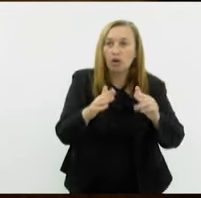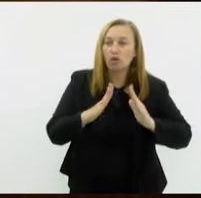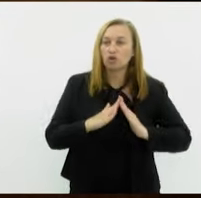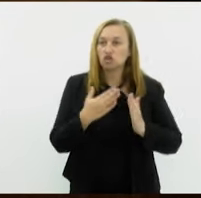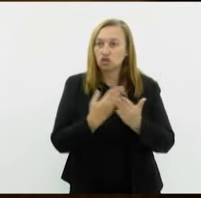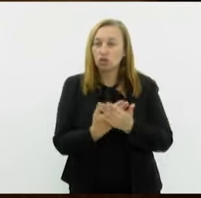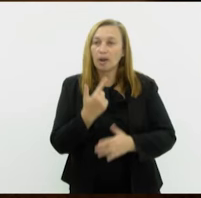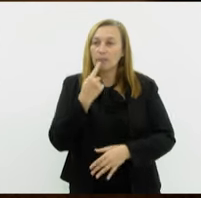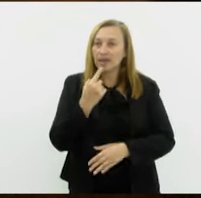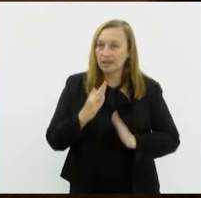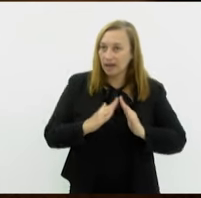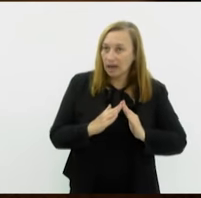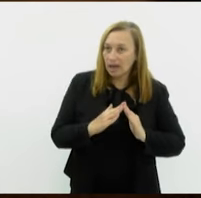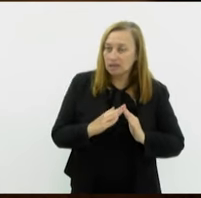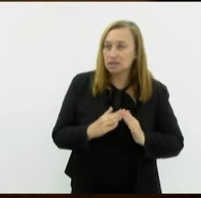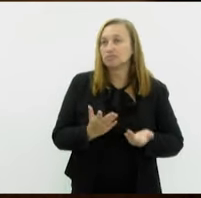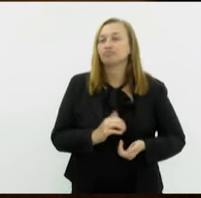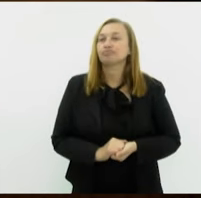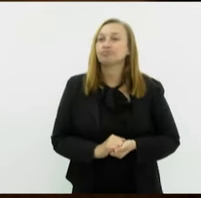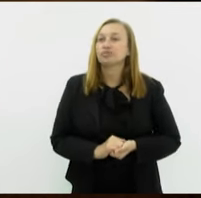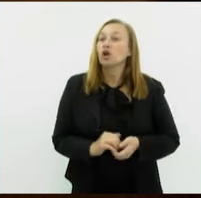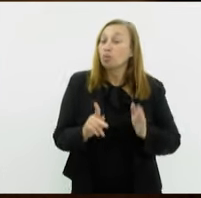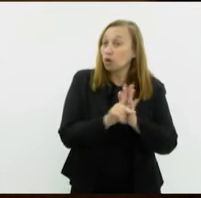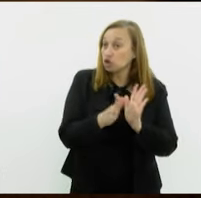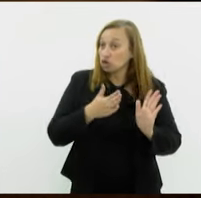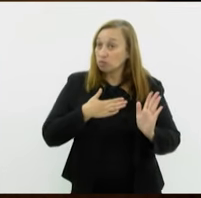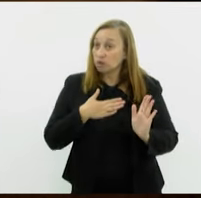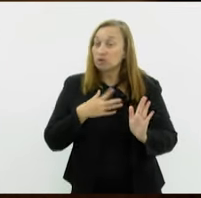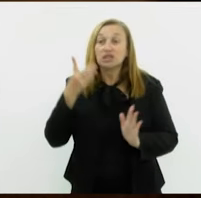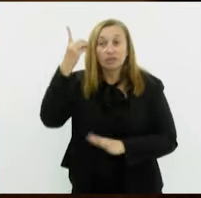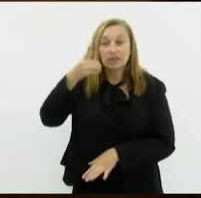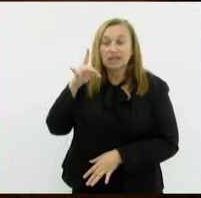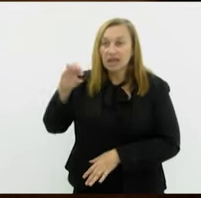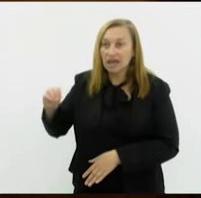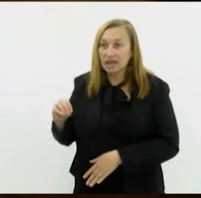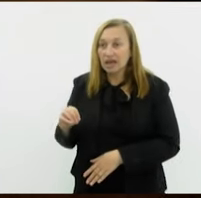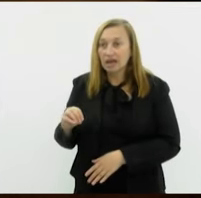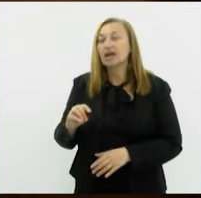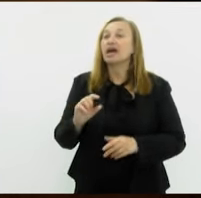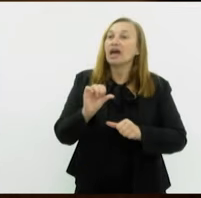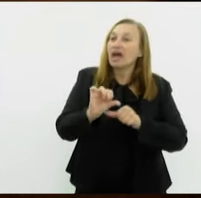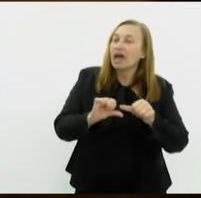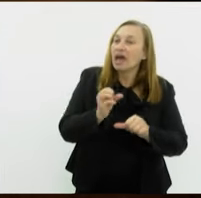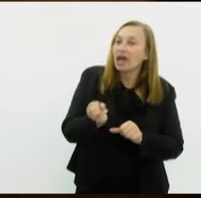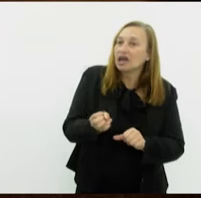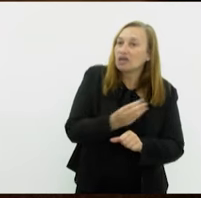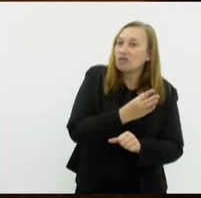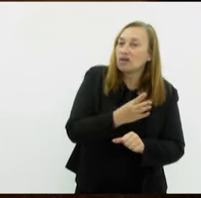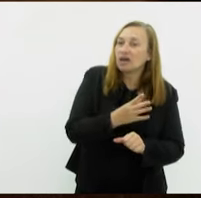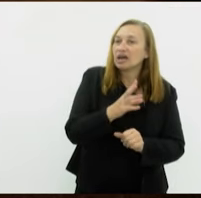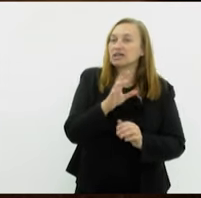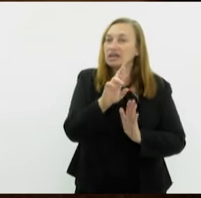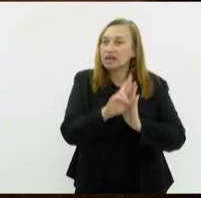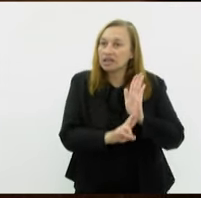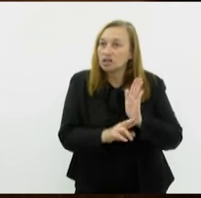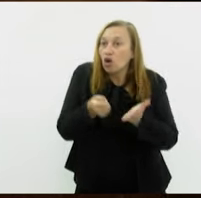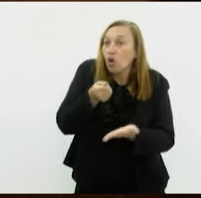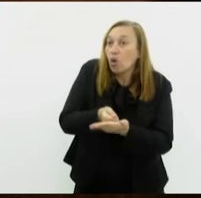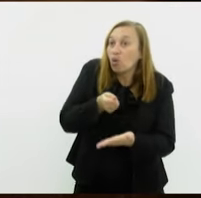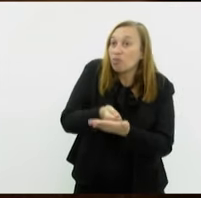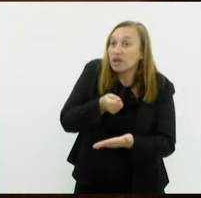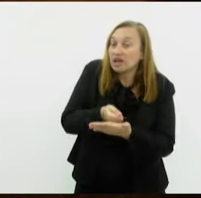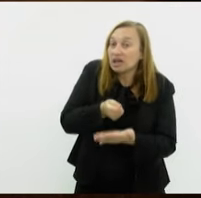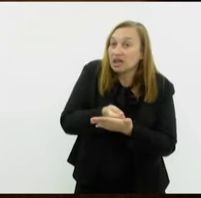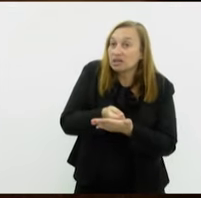escola próxima. O intuito de um projeto meu e do deputado Caiado é reformar essa redação, obrigando que seja na